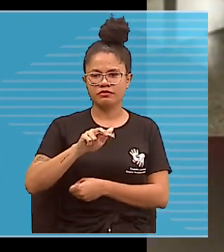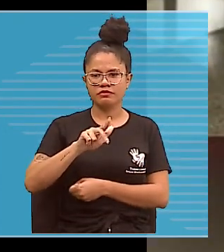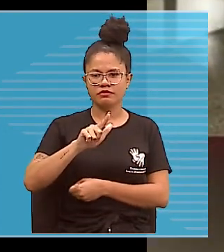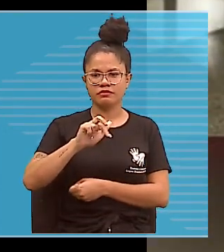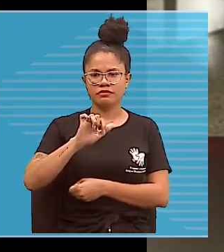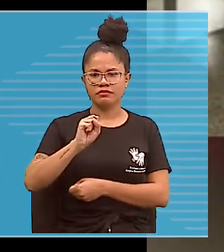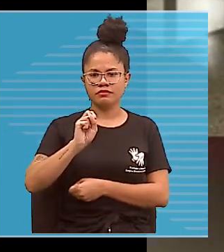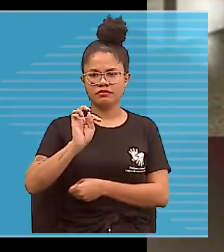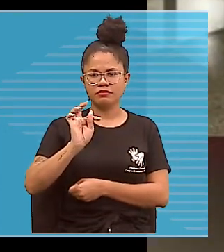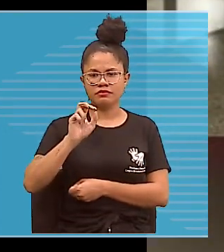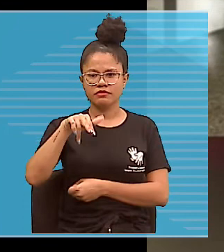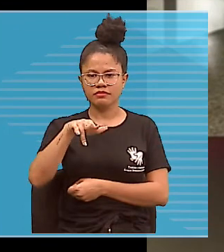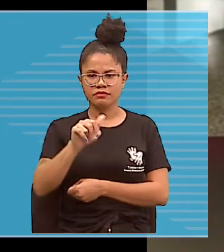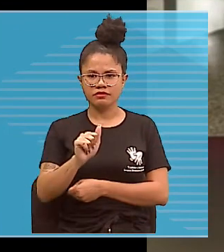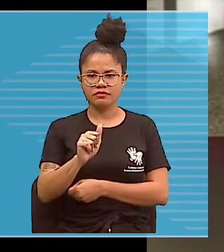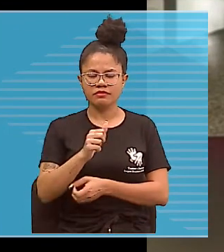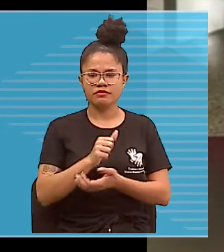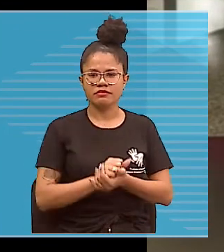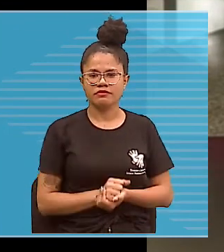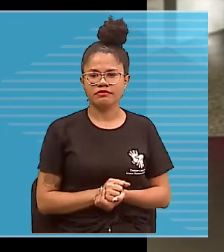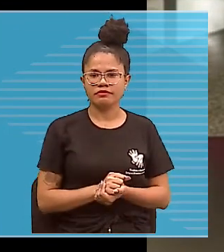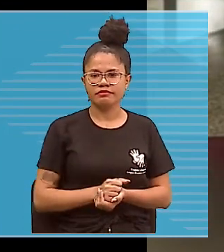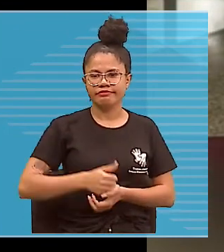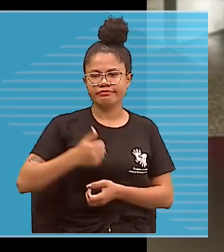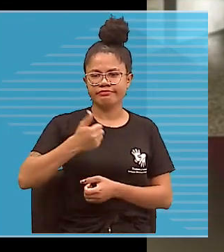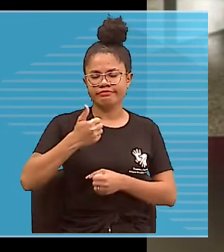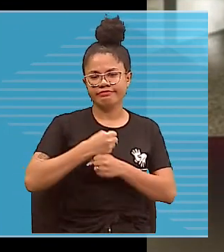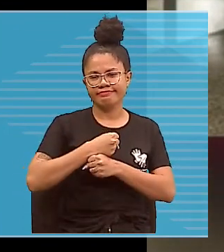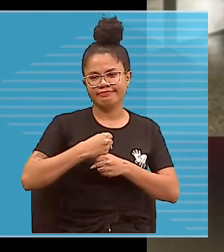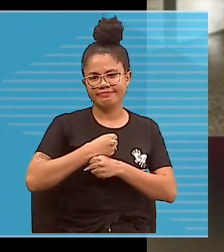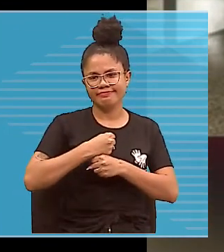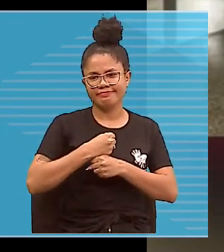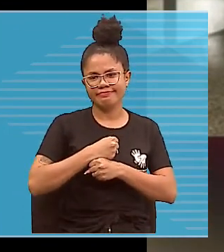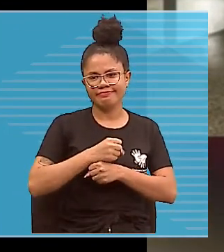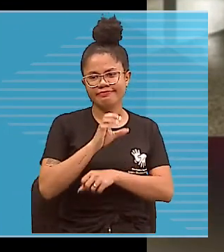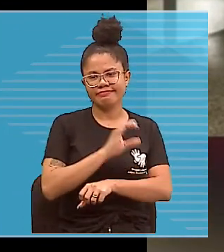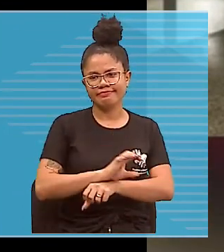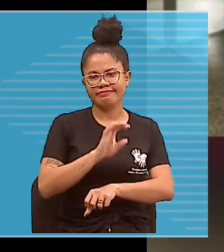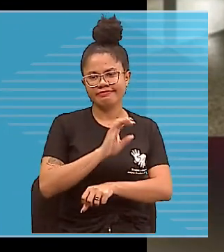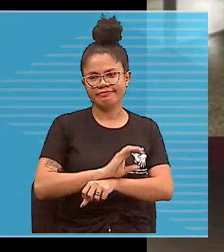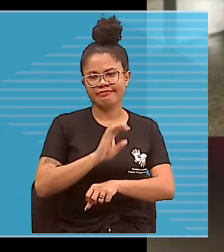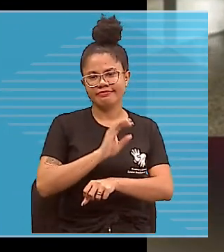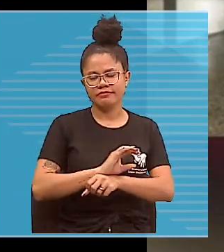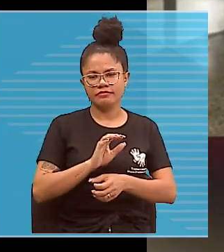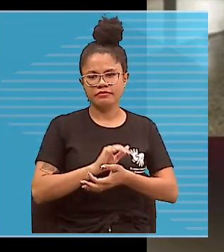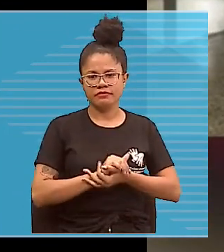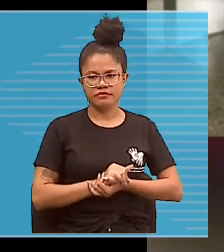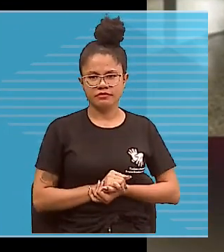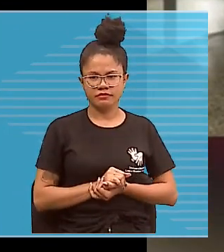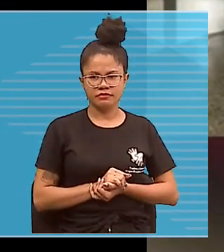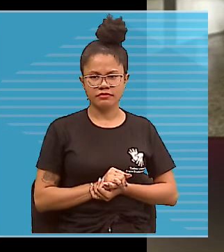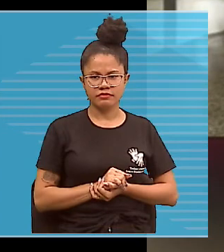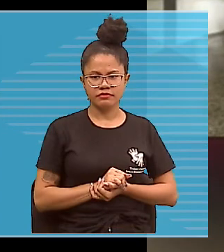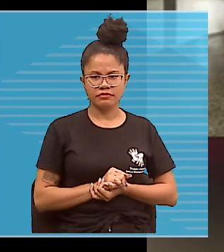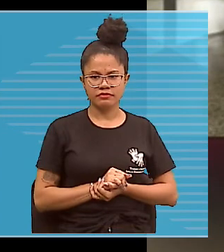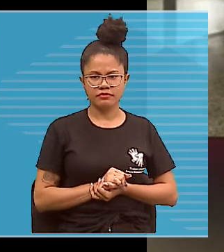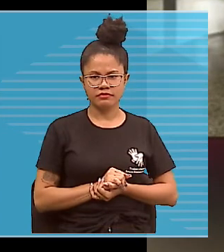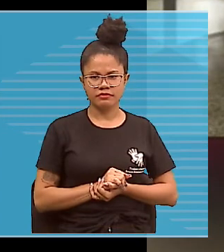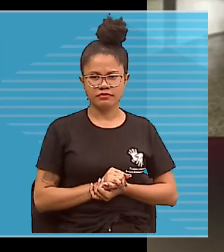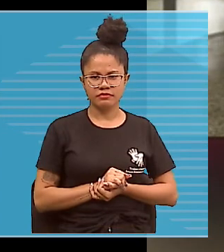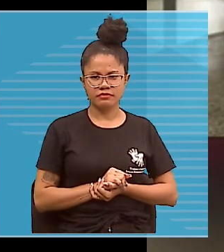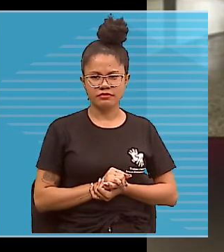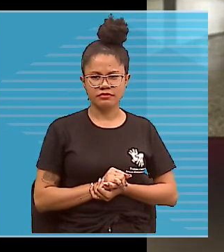Lido, livrando o meu coração do que não é seu, e eu sei que todas